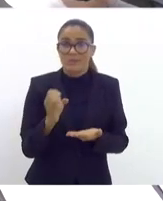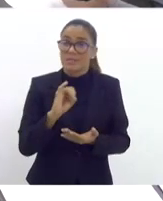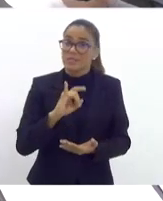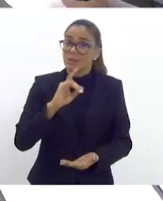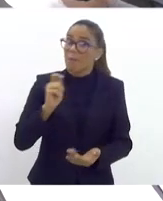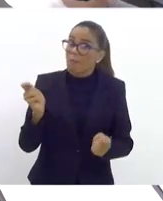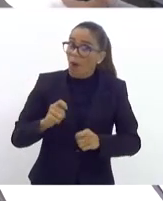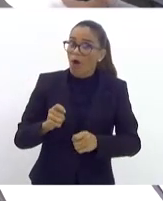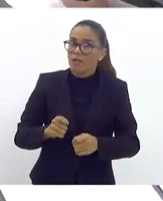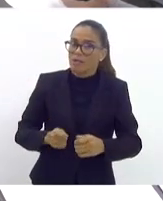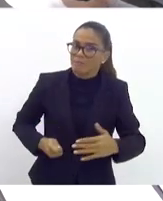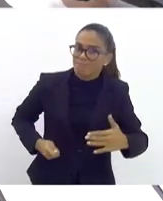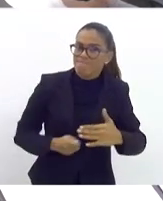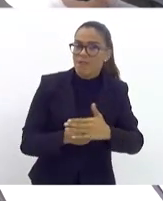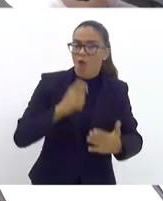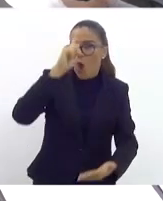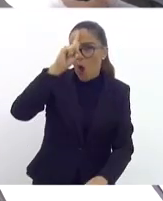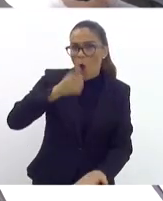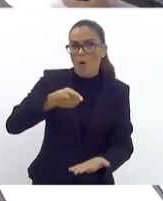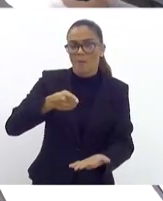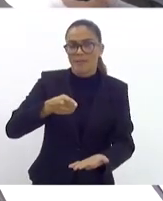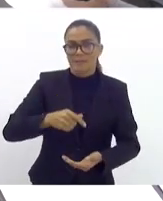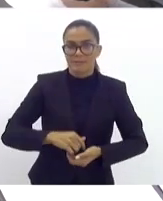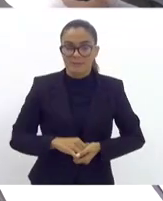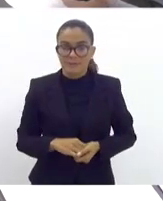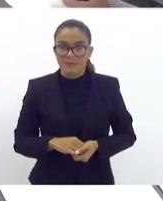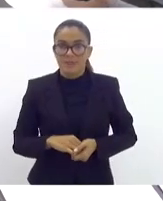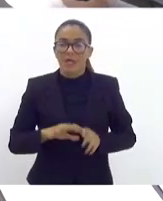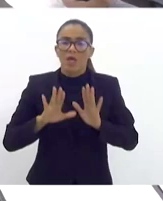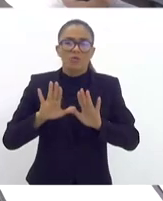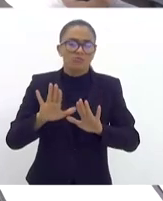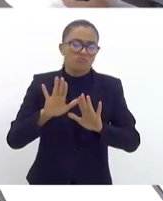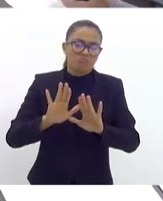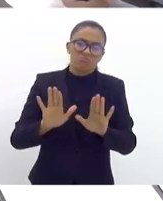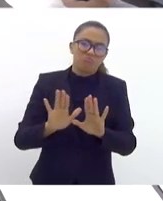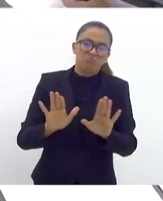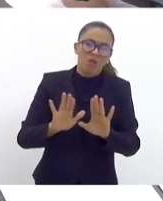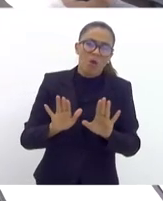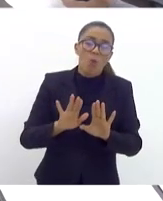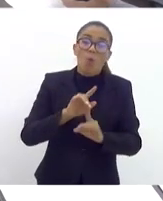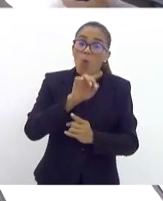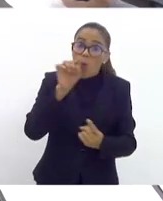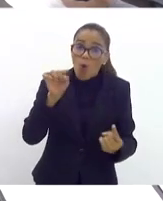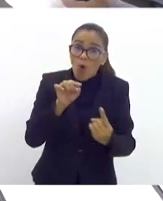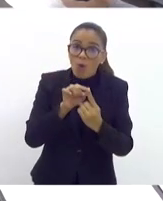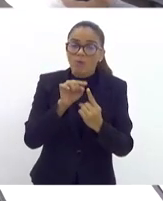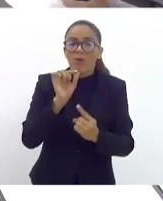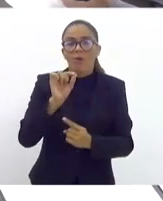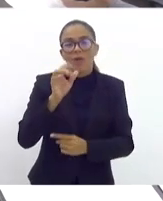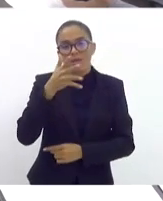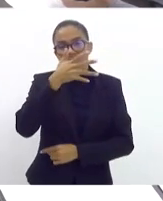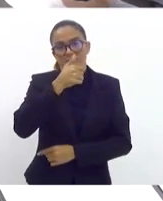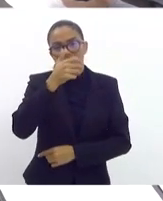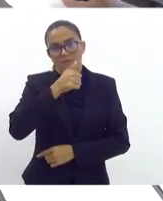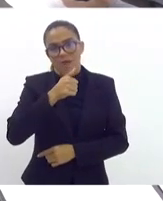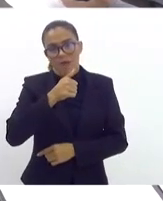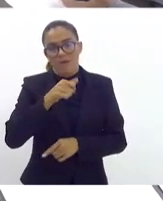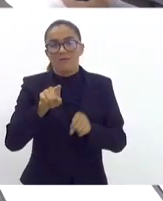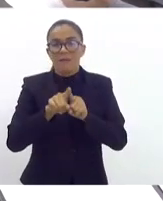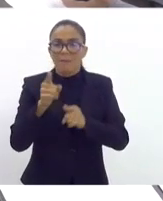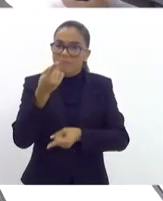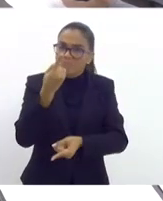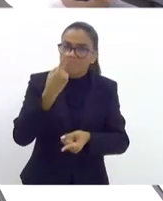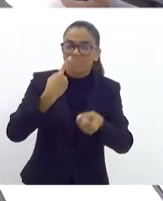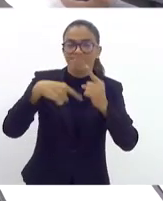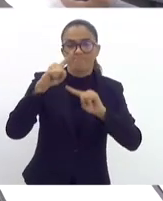obrigações Então eu só corrigiria isso nenhum nenhum óbice à vista mas o o ideal aqui não é salvar é enfrentar de fato